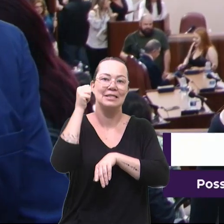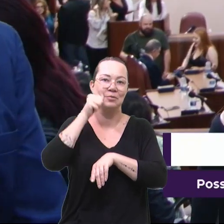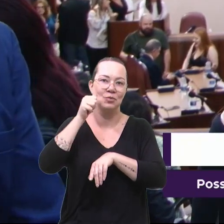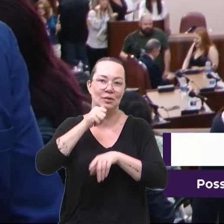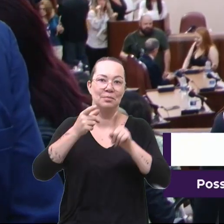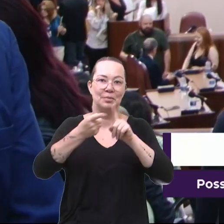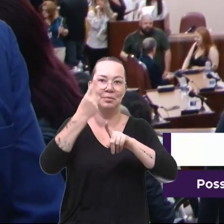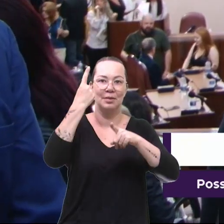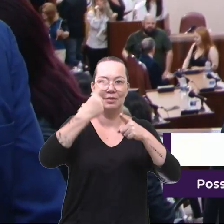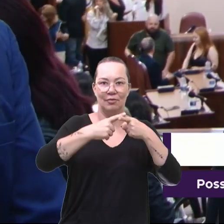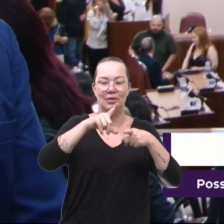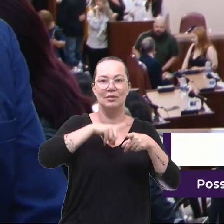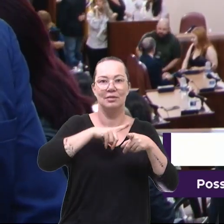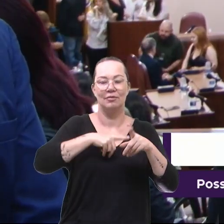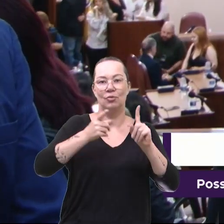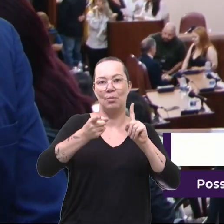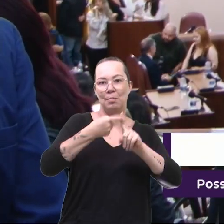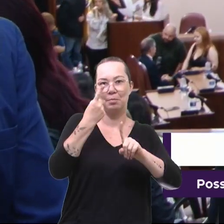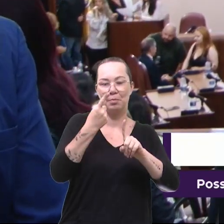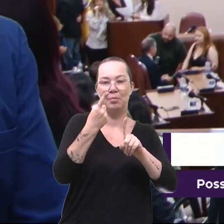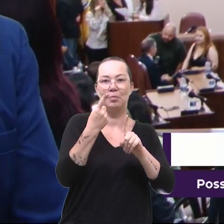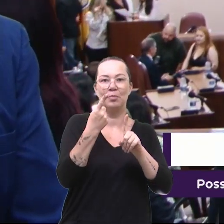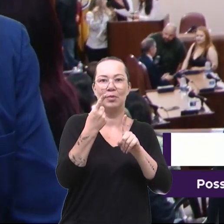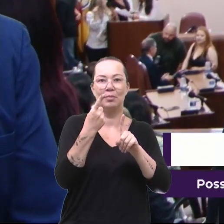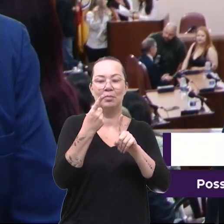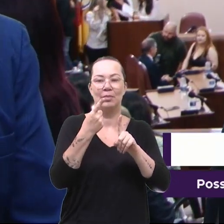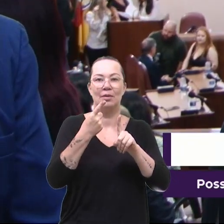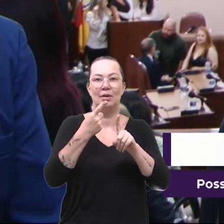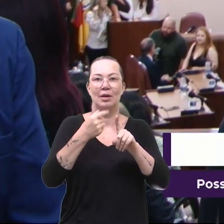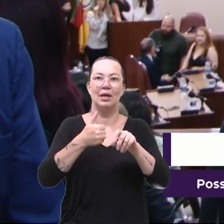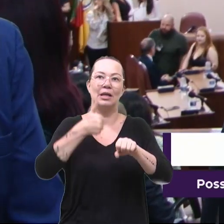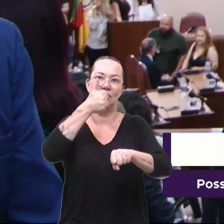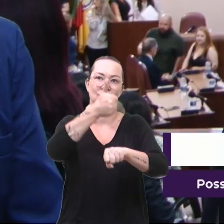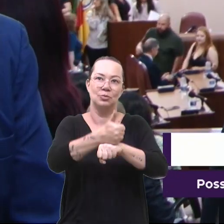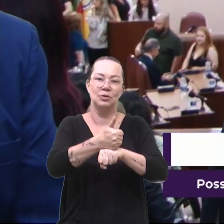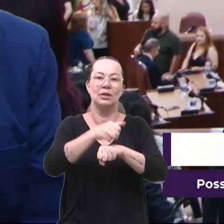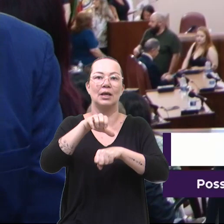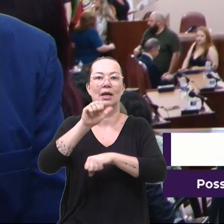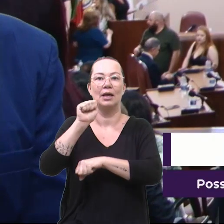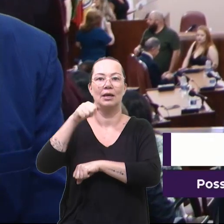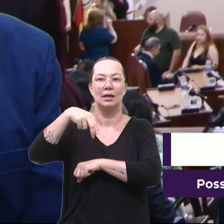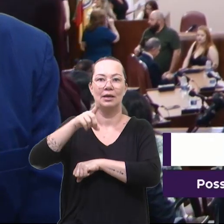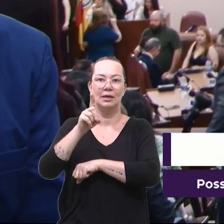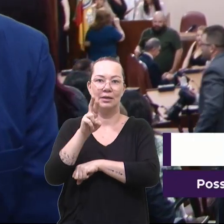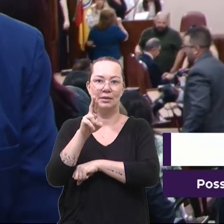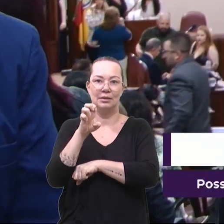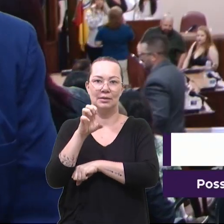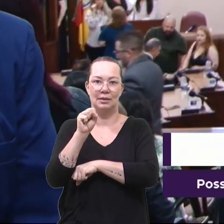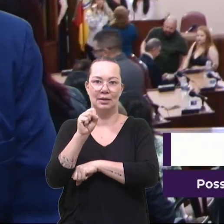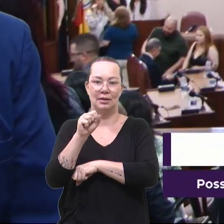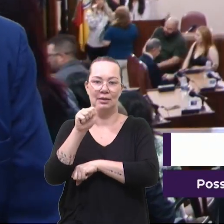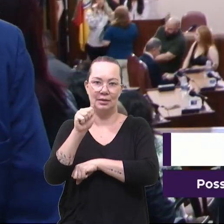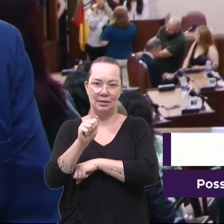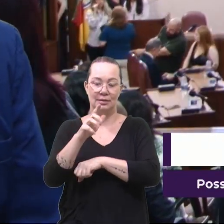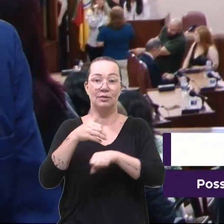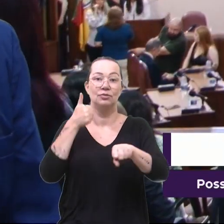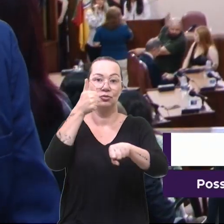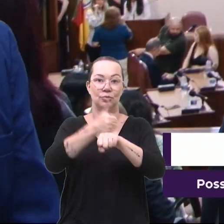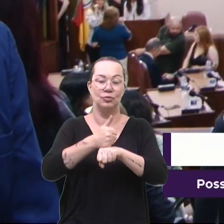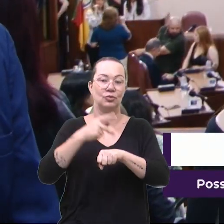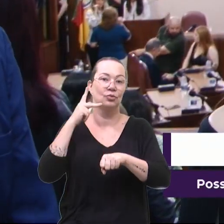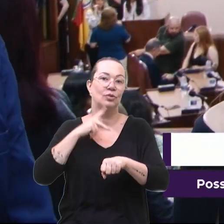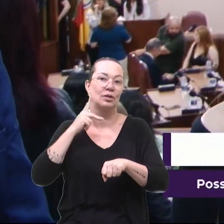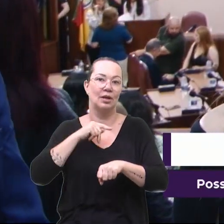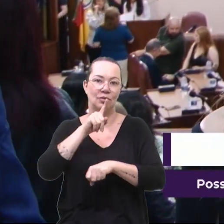primeira vez foi com a primeira suplente do PCdoB, Andressa Marques, que substituiu o vereador Renato Oliveira durante